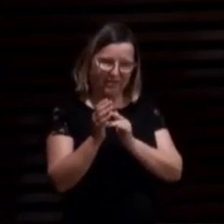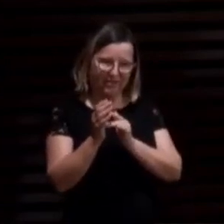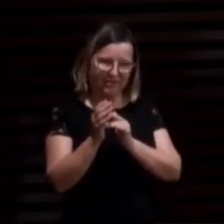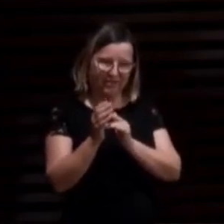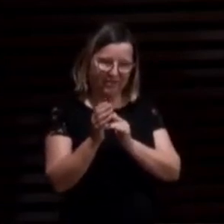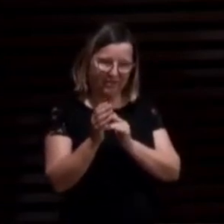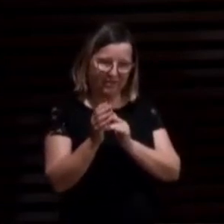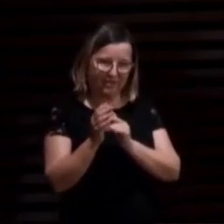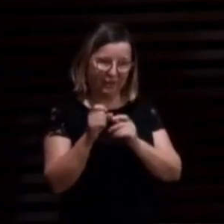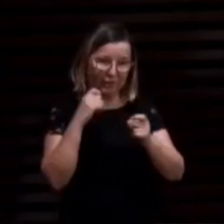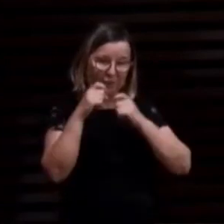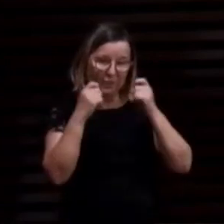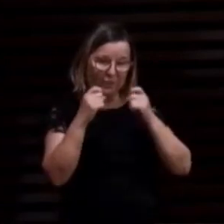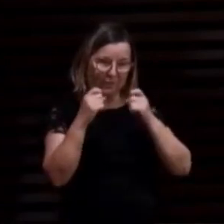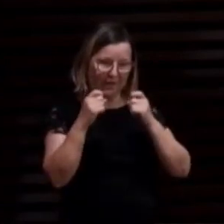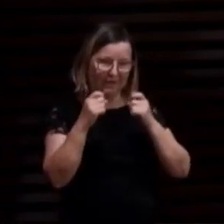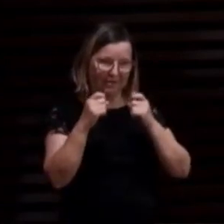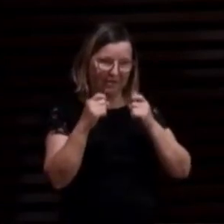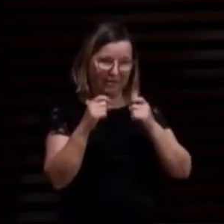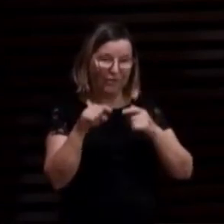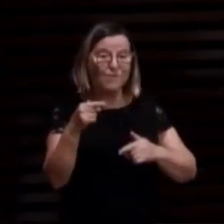Não Judas, mas Glênio.